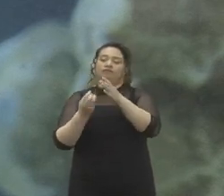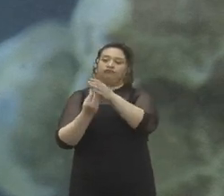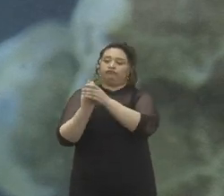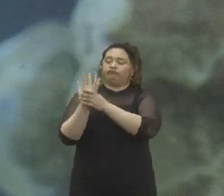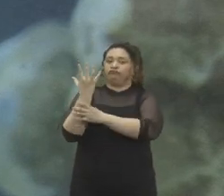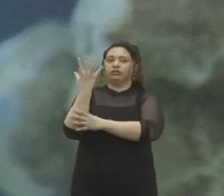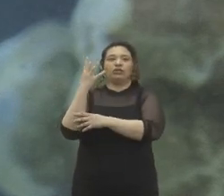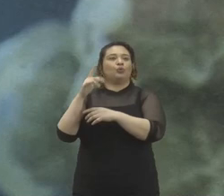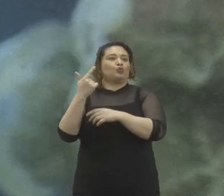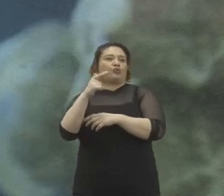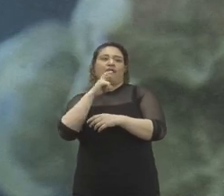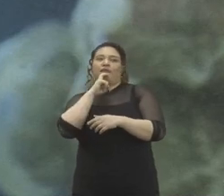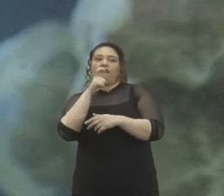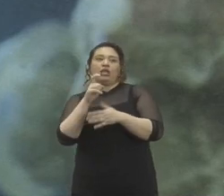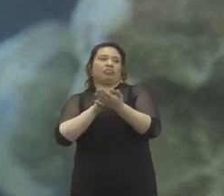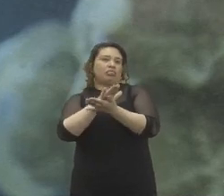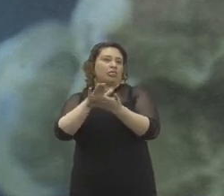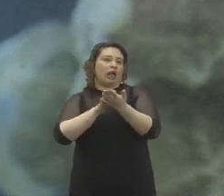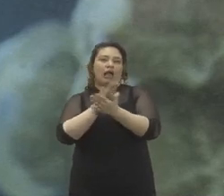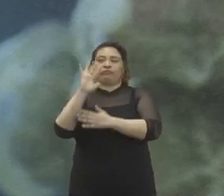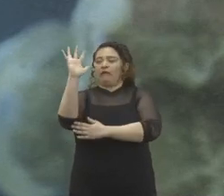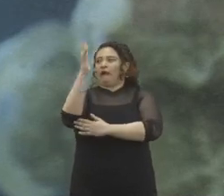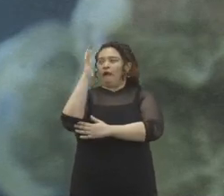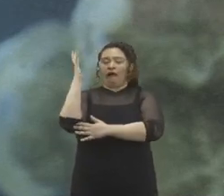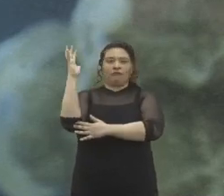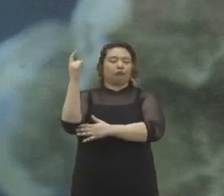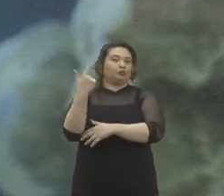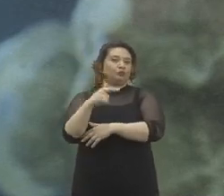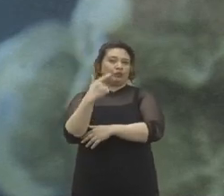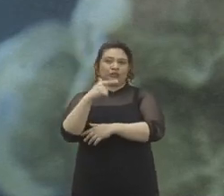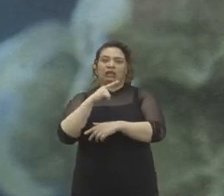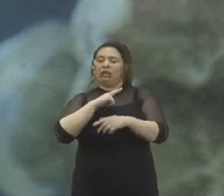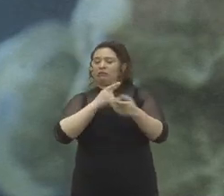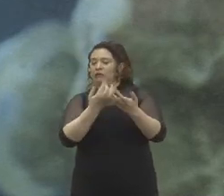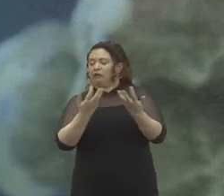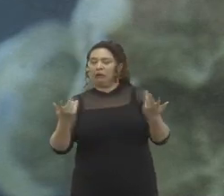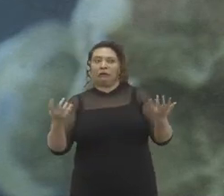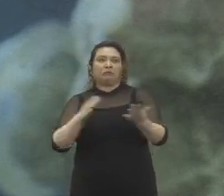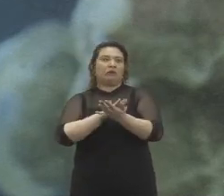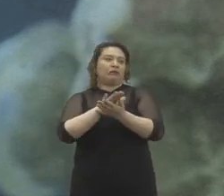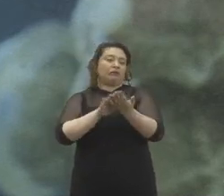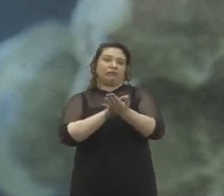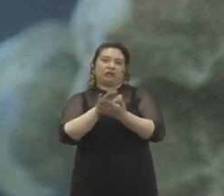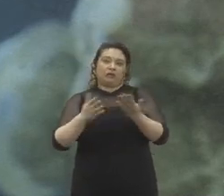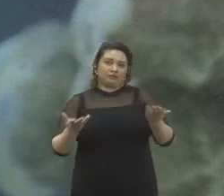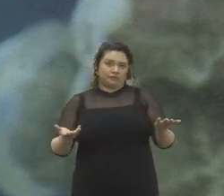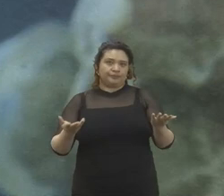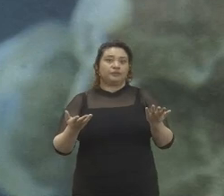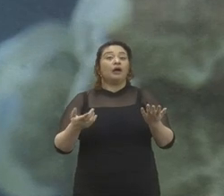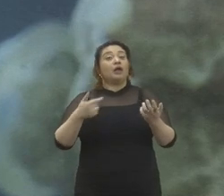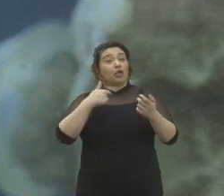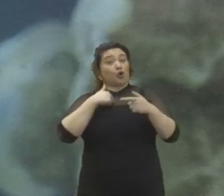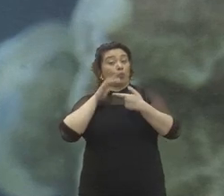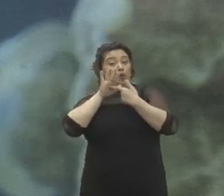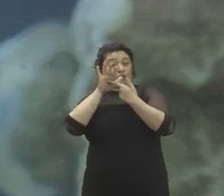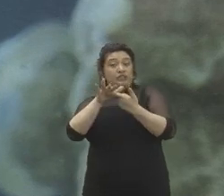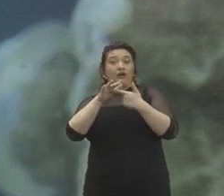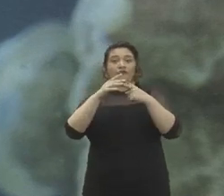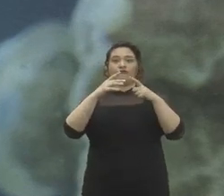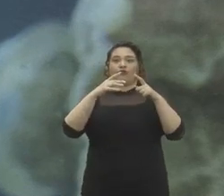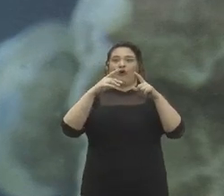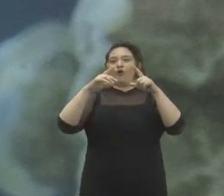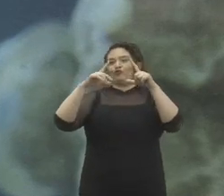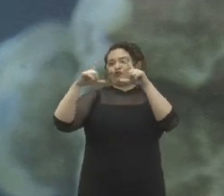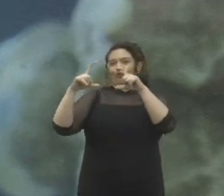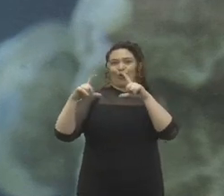um lugar que não tem verde não tem árvore não tem grama nada né eu mostrava fotos de São